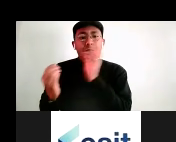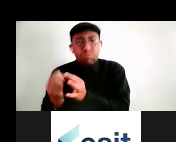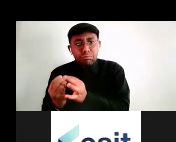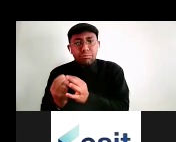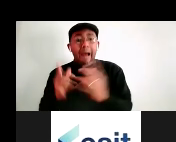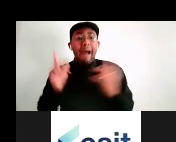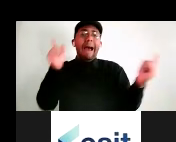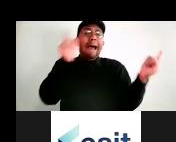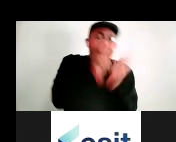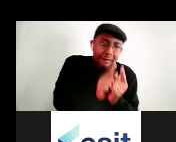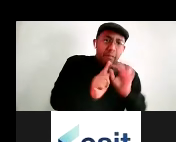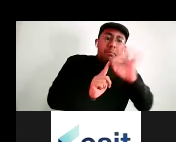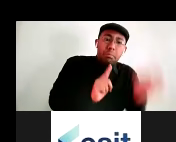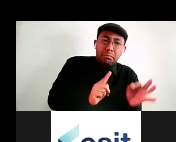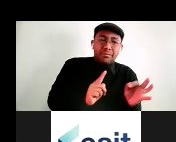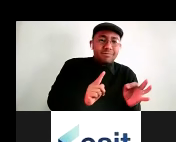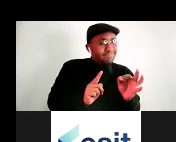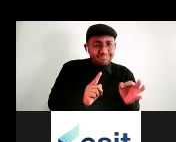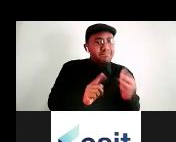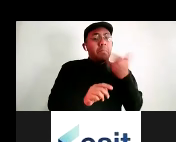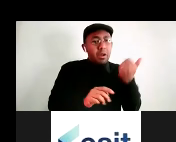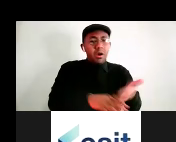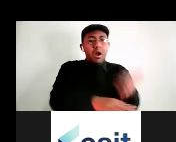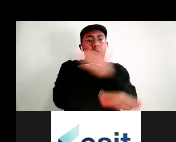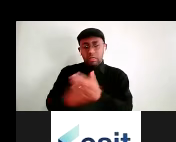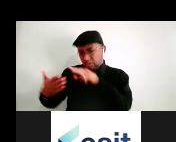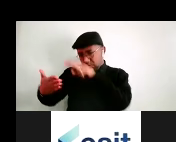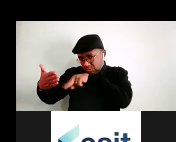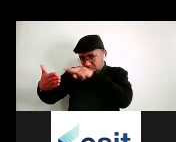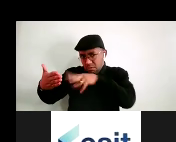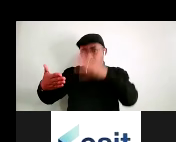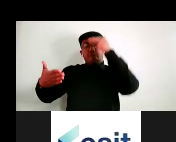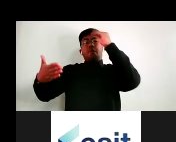ir ao médico para que receba atendimento.